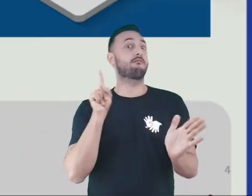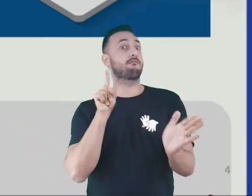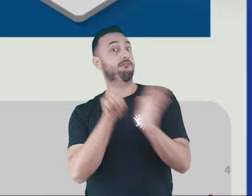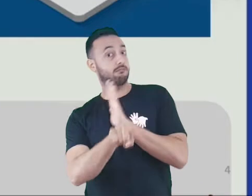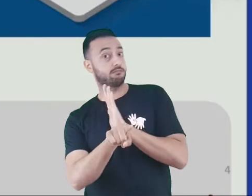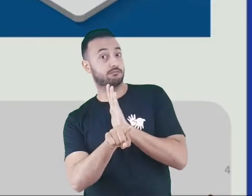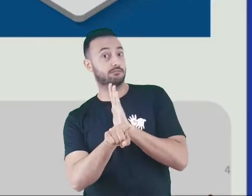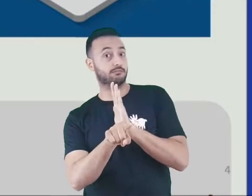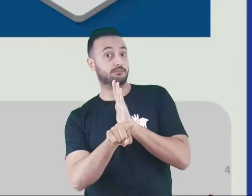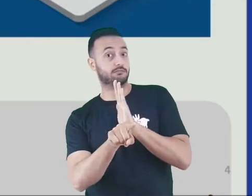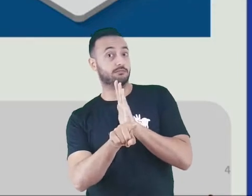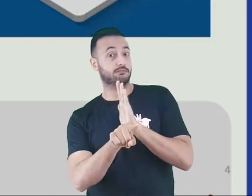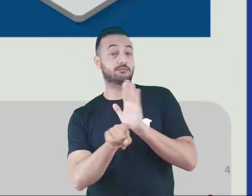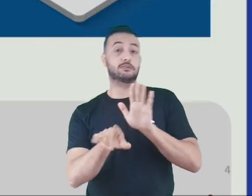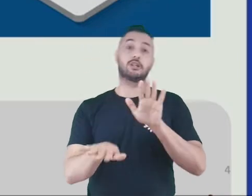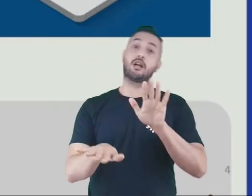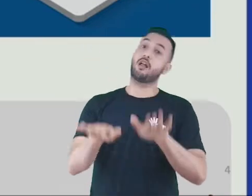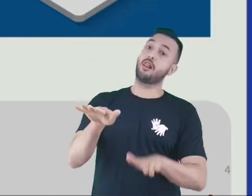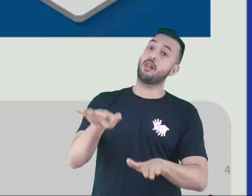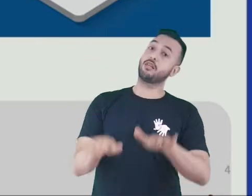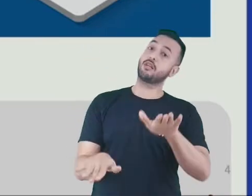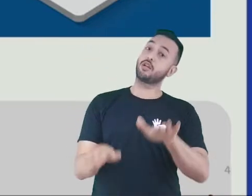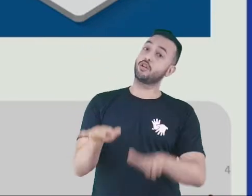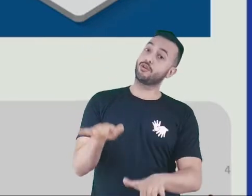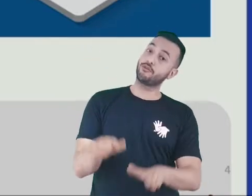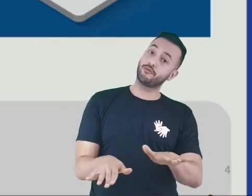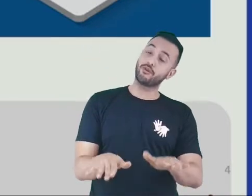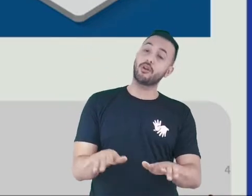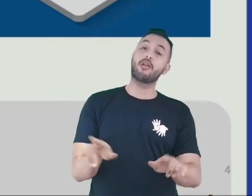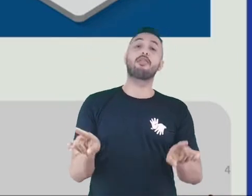interrogativos, relativos e